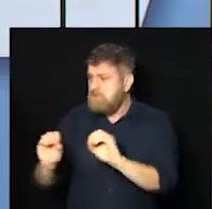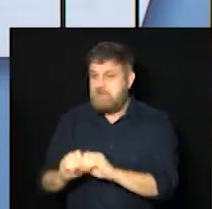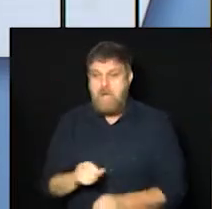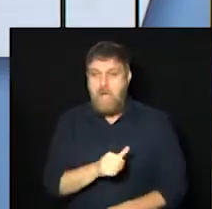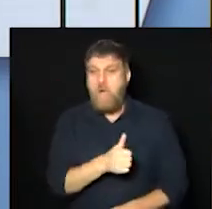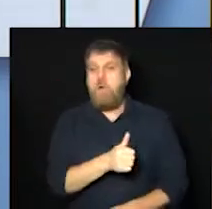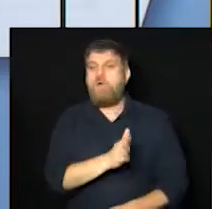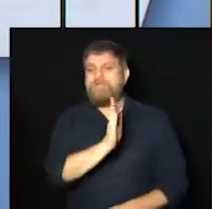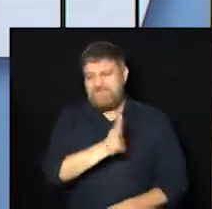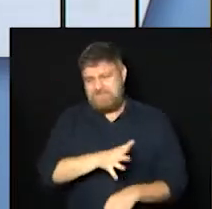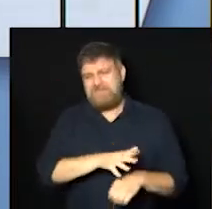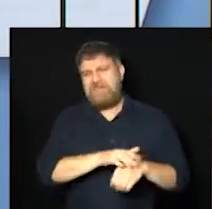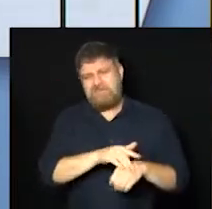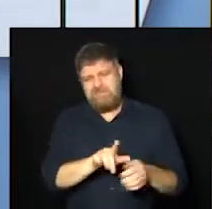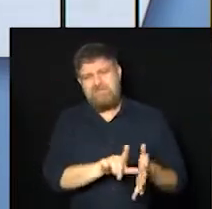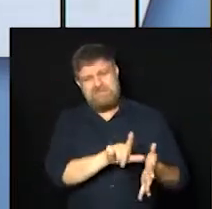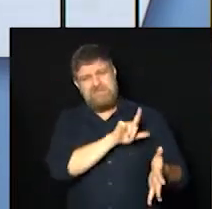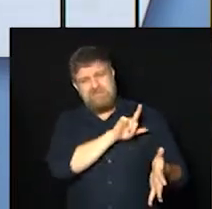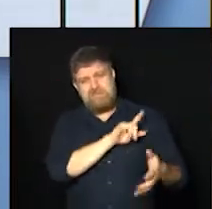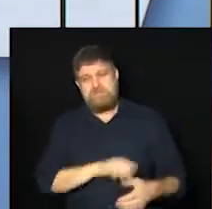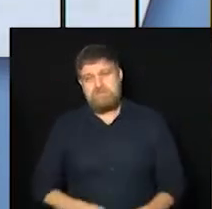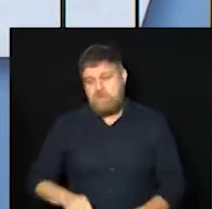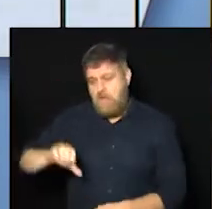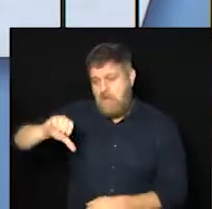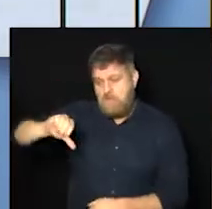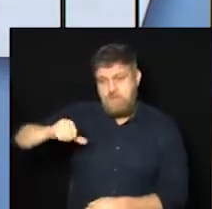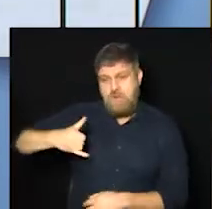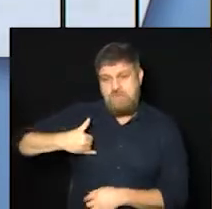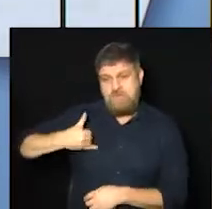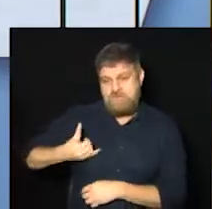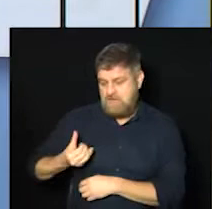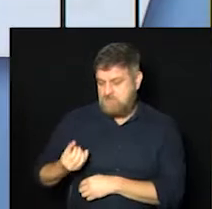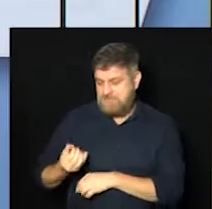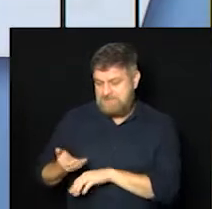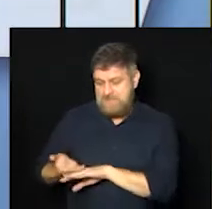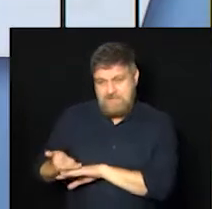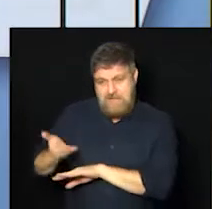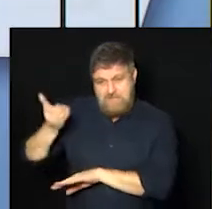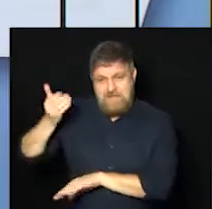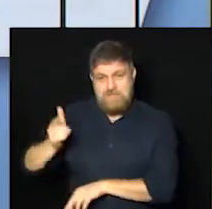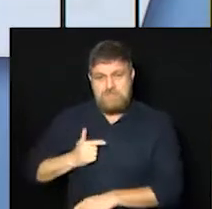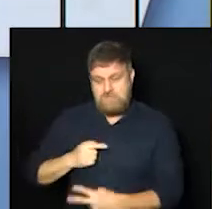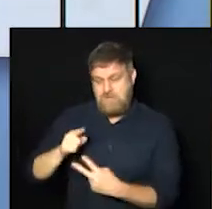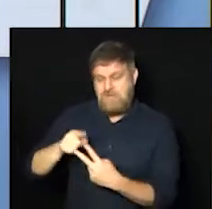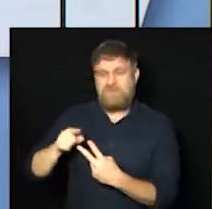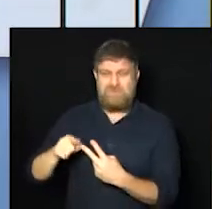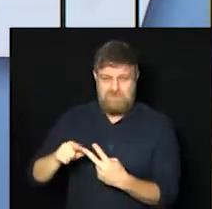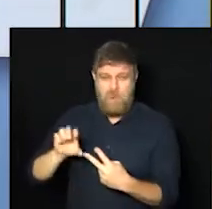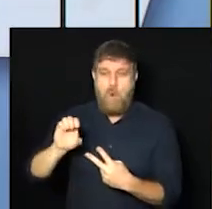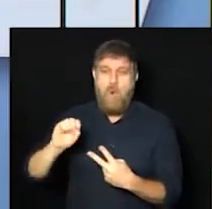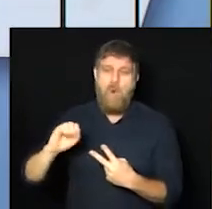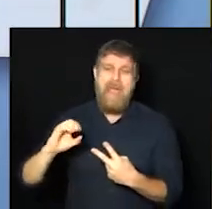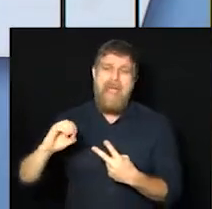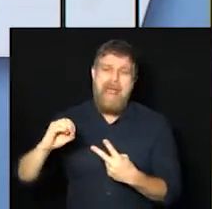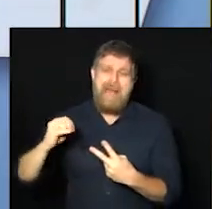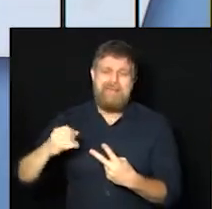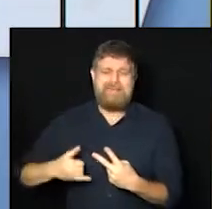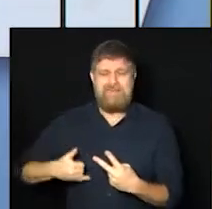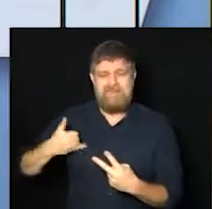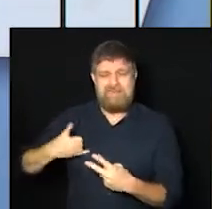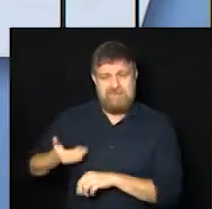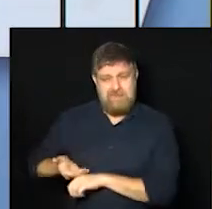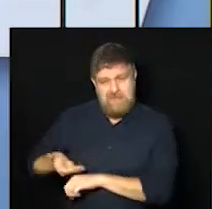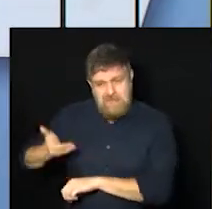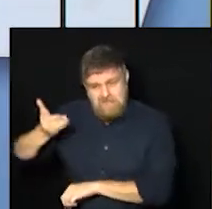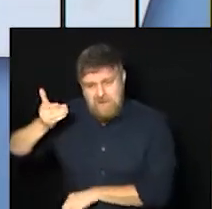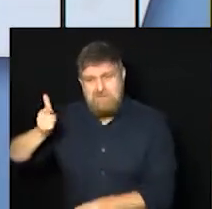tinham comorbidades. 9 tinham mais de 60 anos, dentre eles, 2 maiores de 80 anos, 4 maiores de